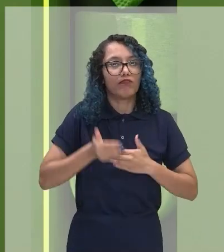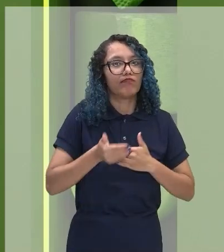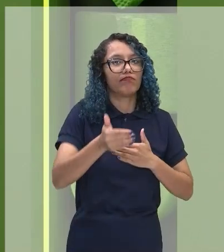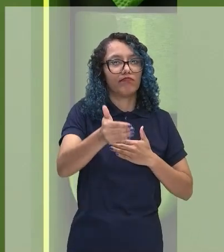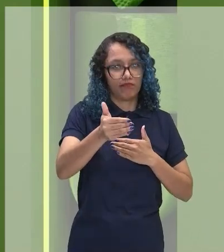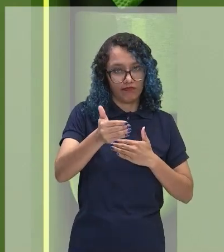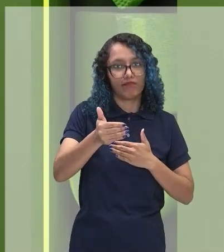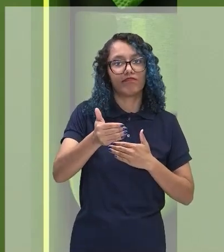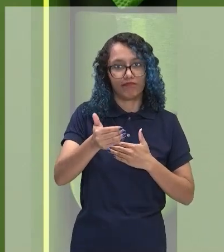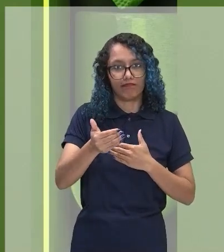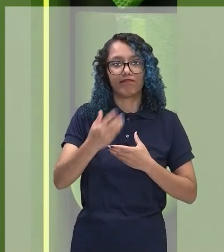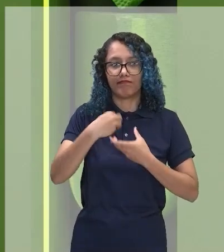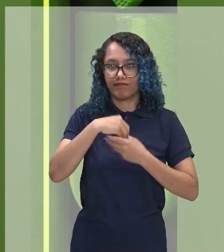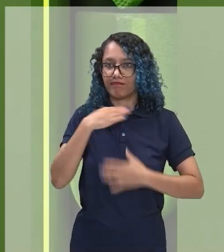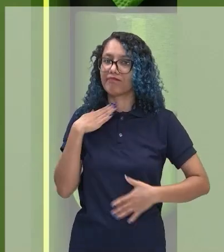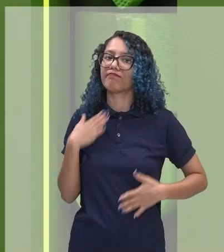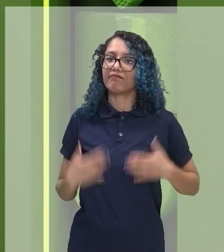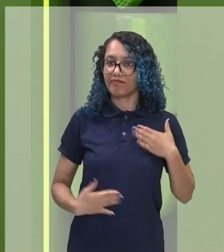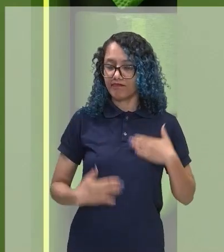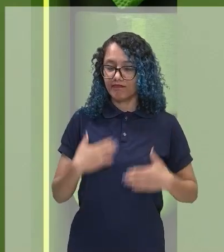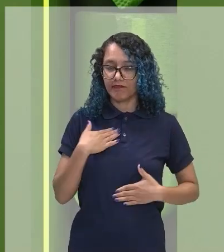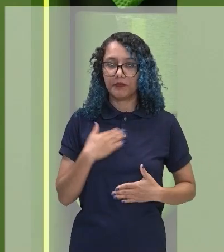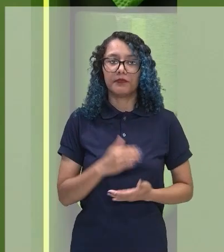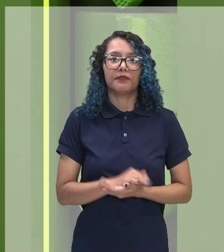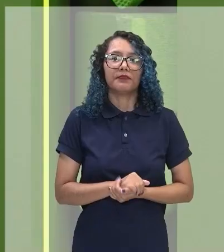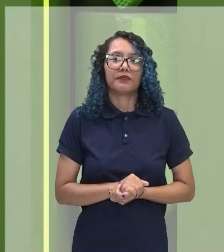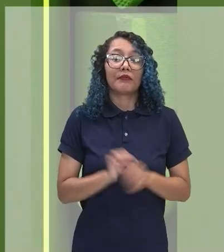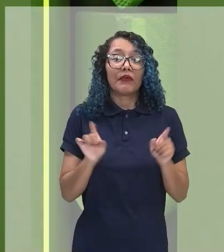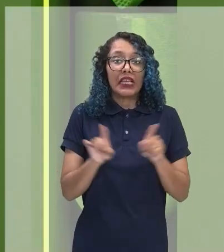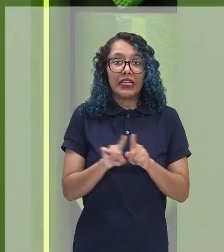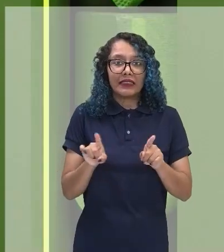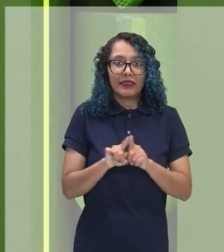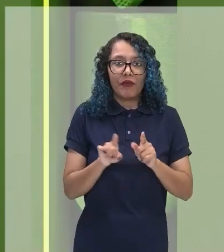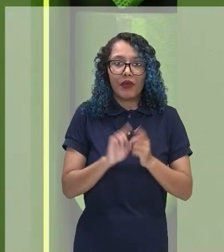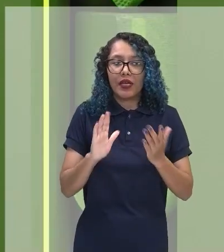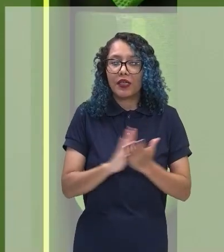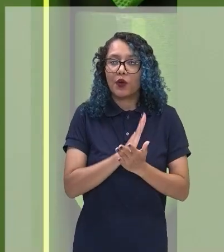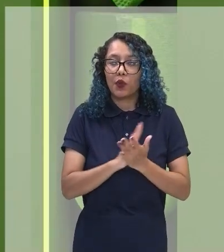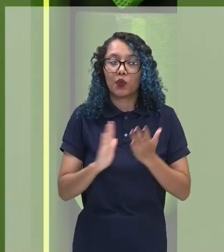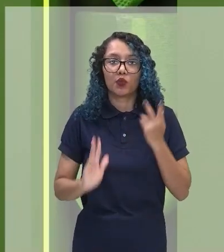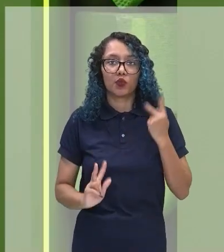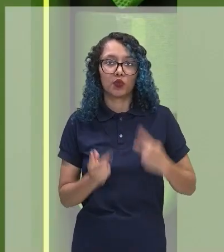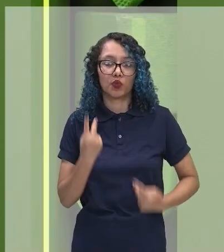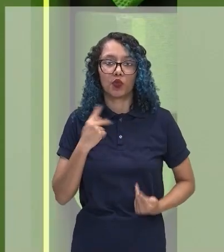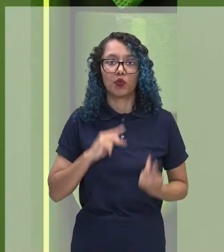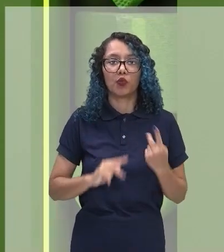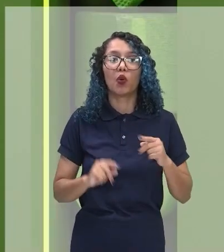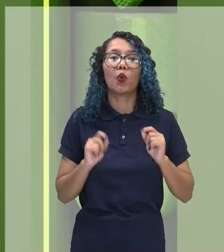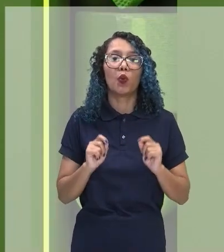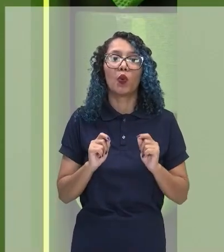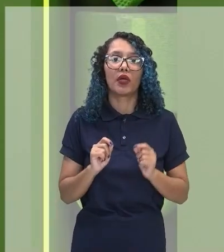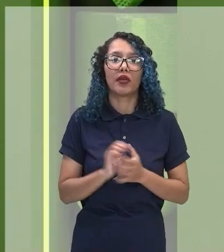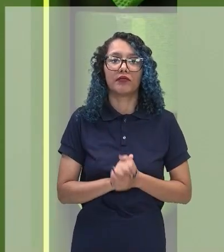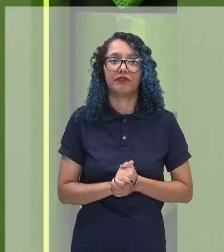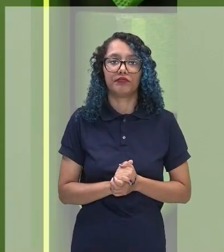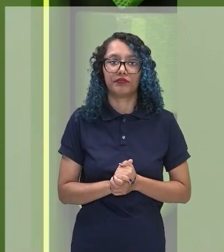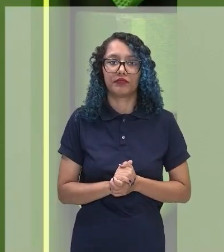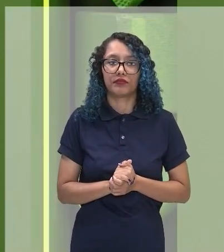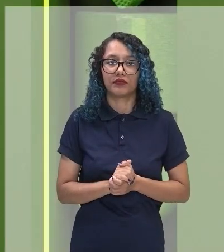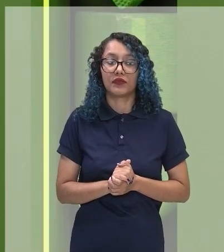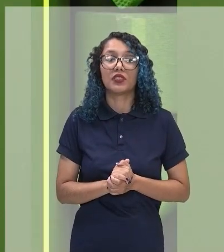no organismo. E como a gente viu também, existem alguns hormônios que são produzidos por